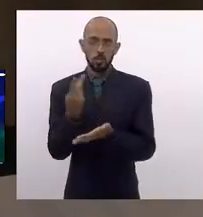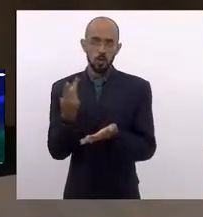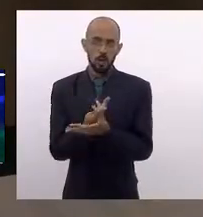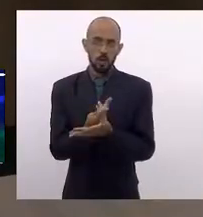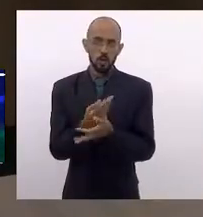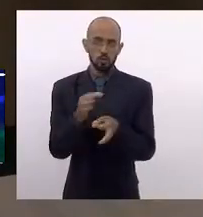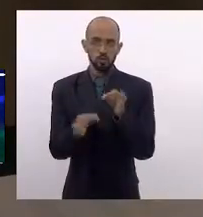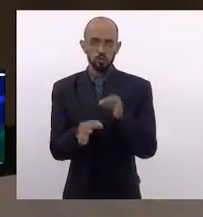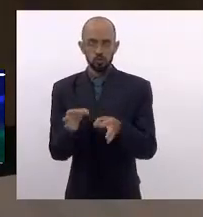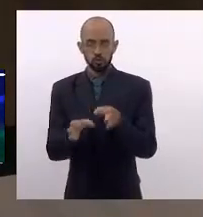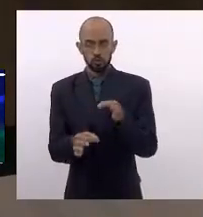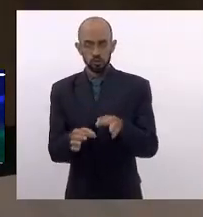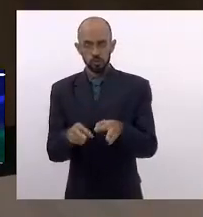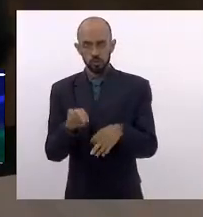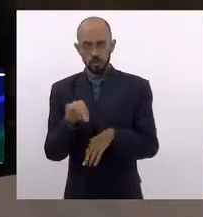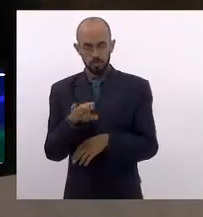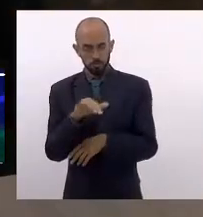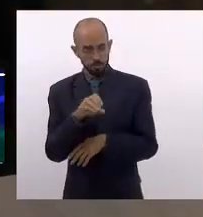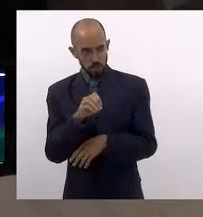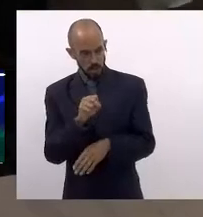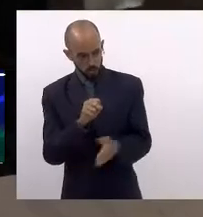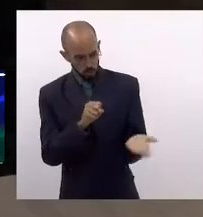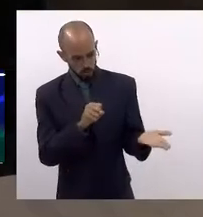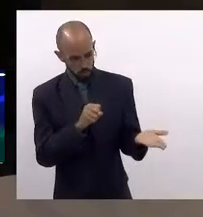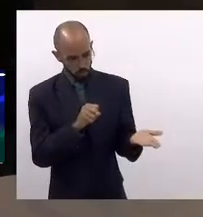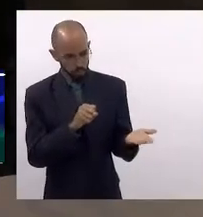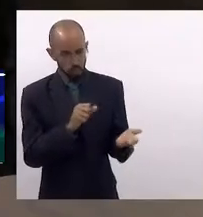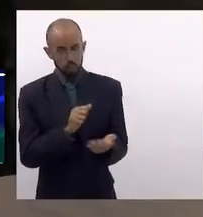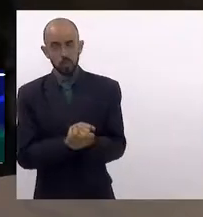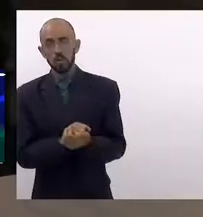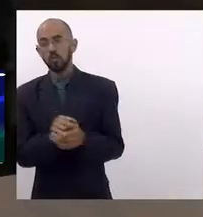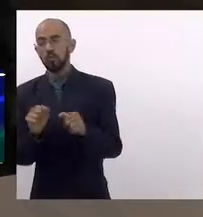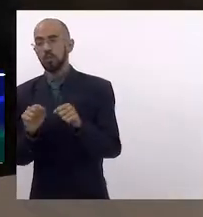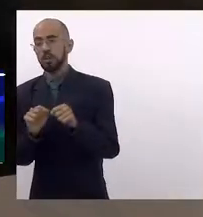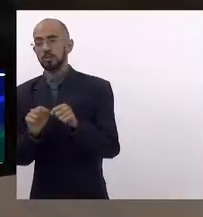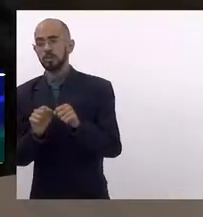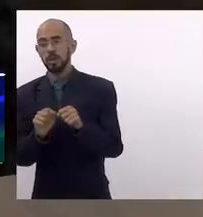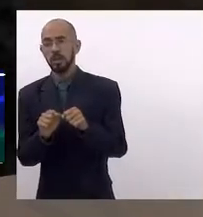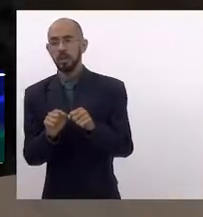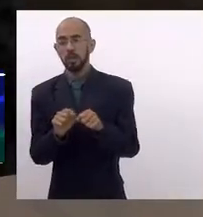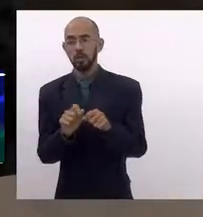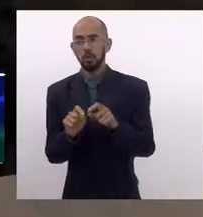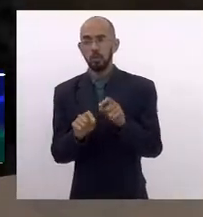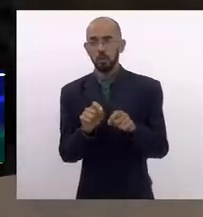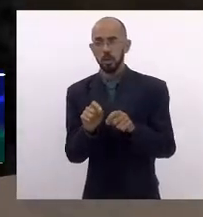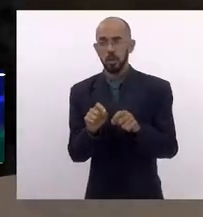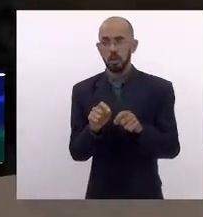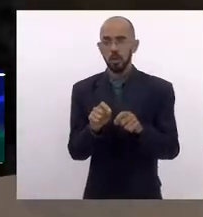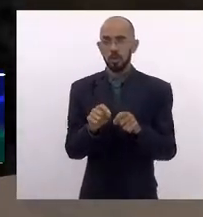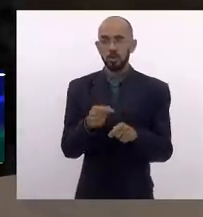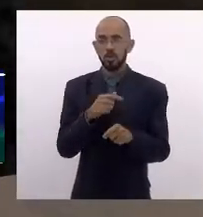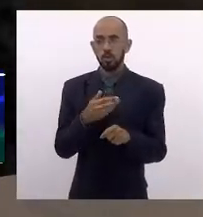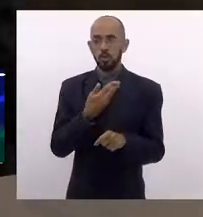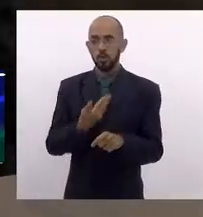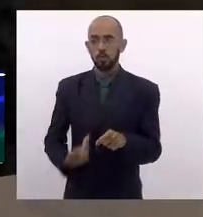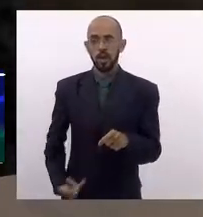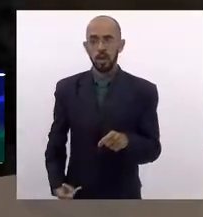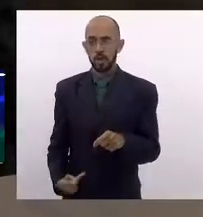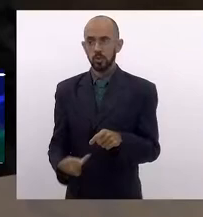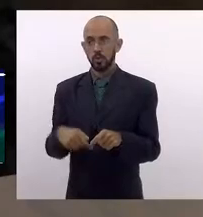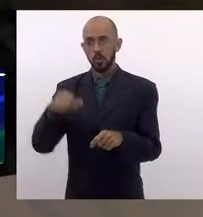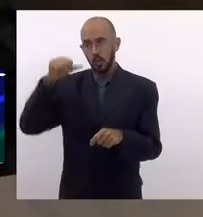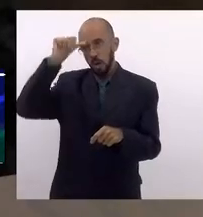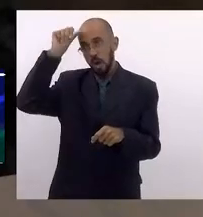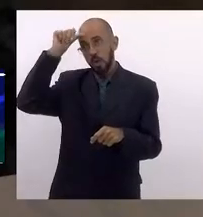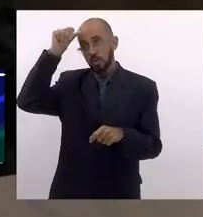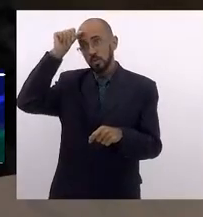Deputado Marcus Vinicius atrações e fazer com que o governador Cláudio Castro responda